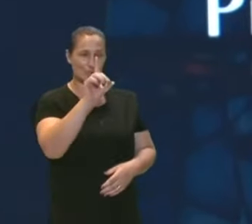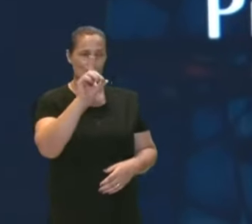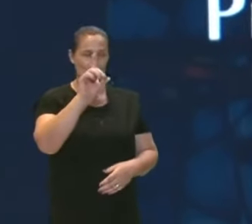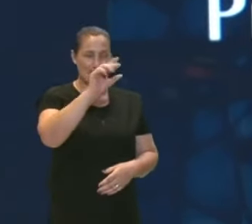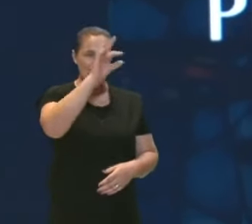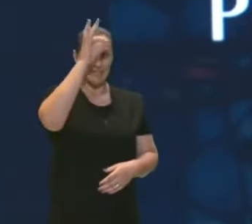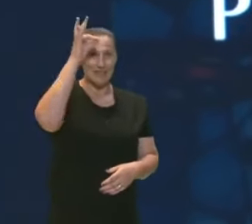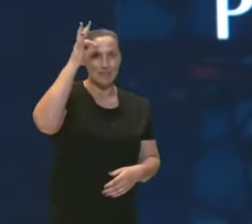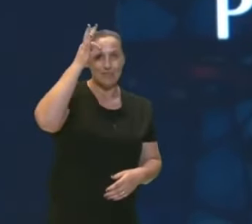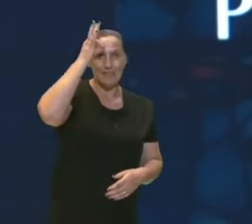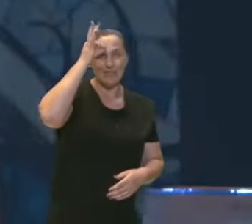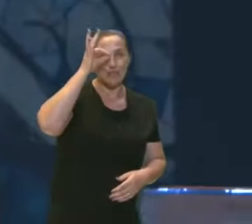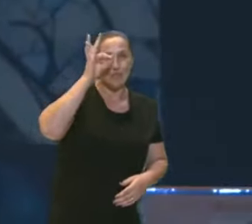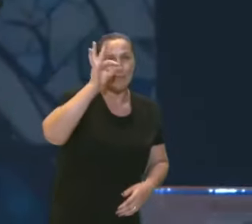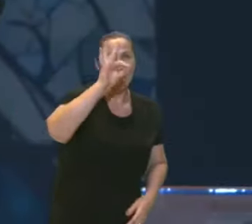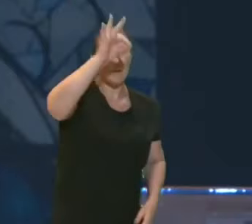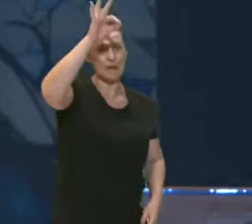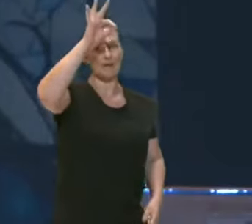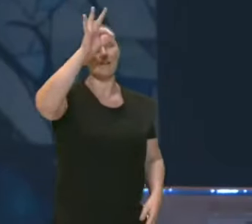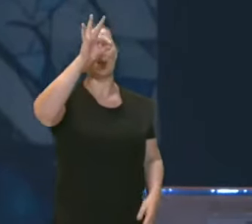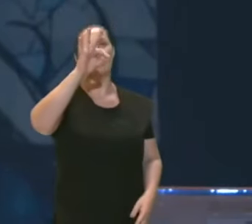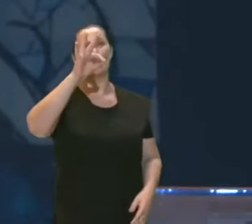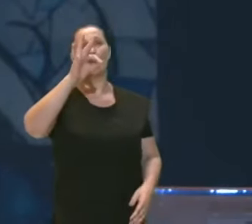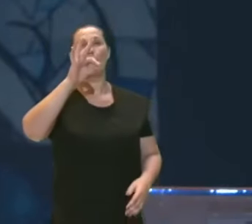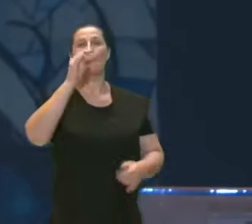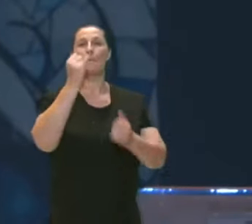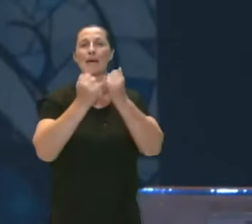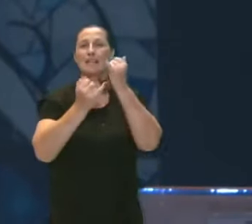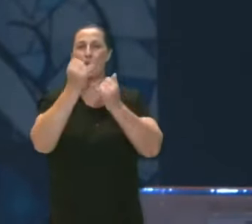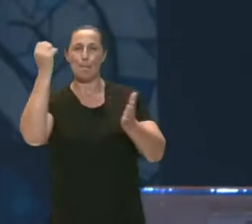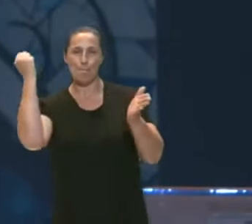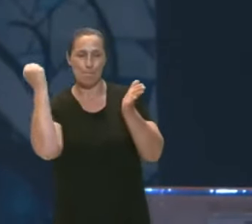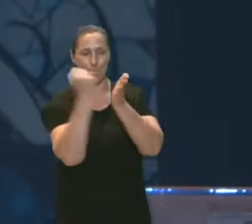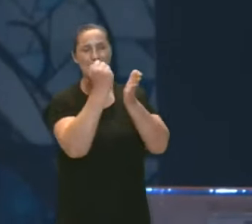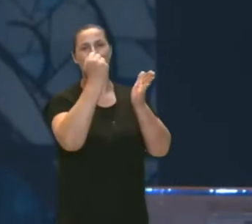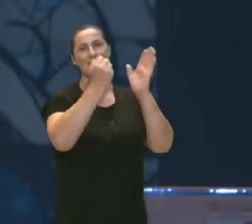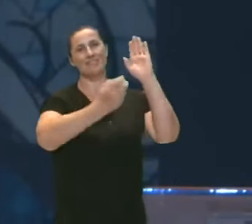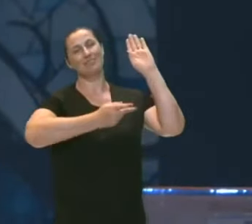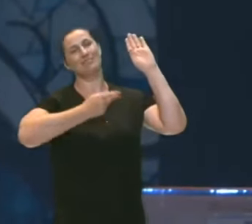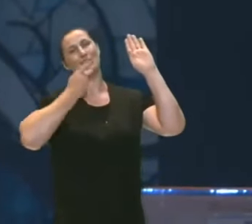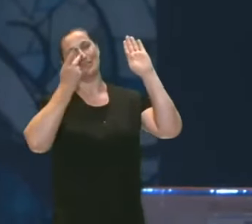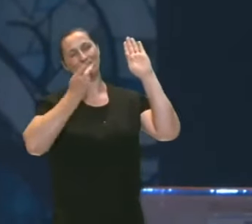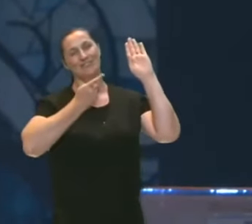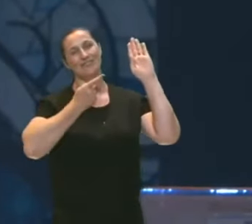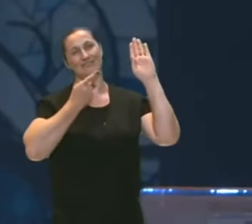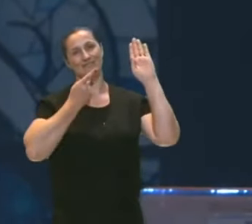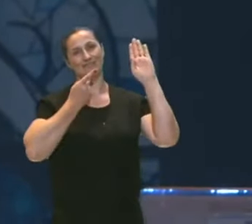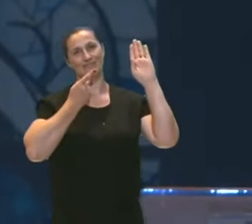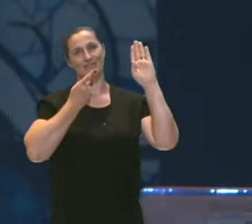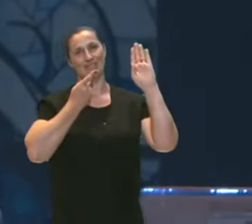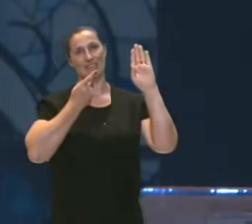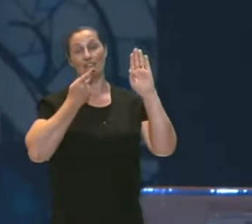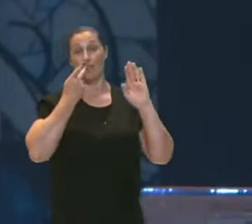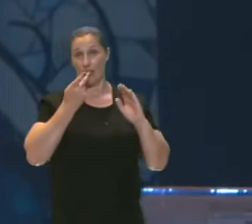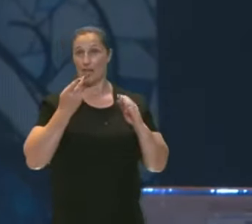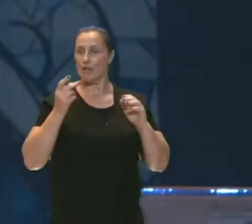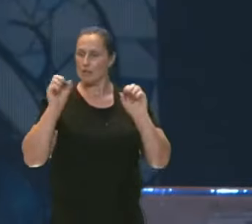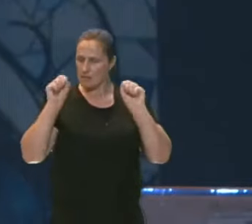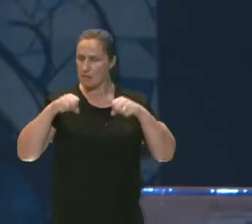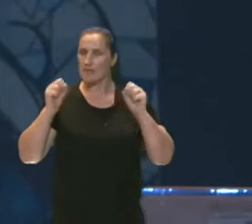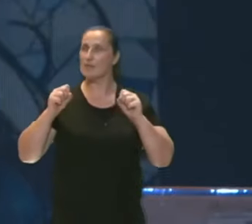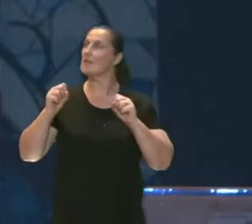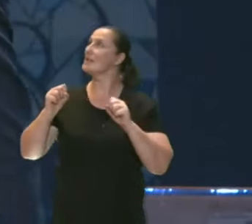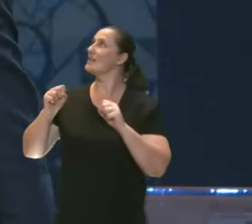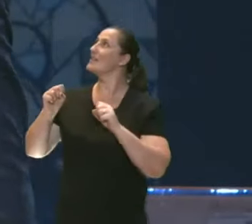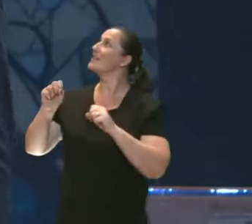Deus entra na tua vida, como selo da promessa, de dizer, agora sim, você me pertence, e eu